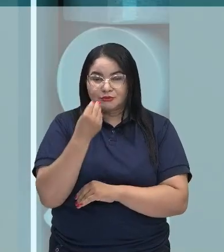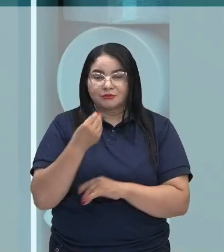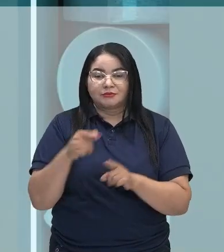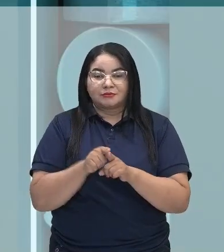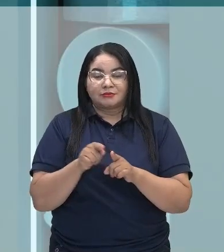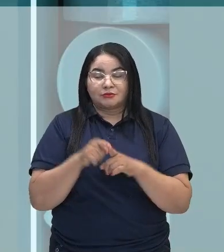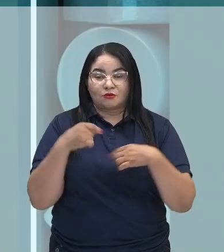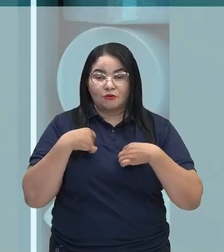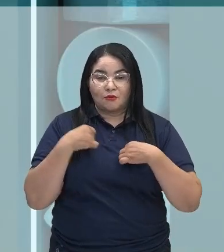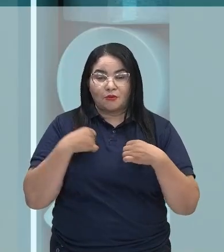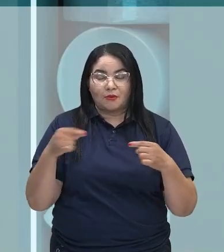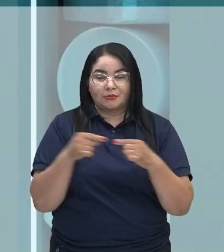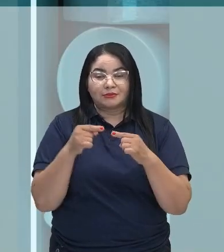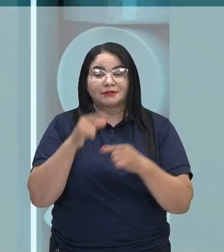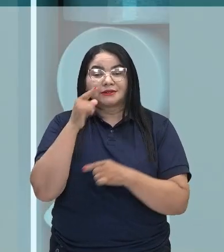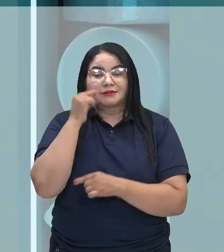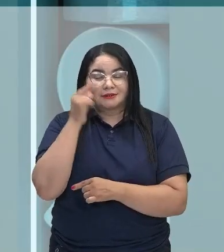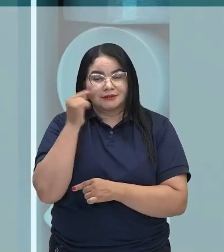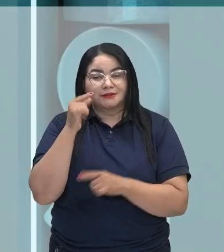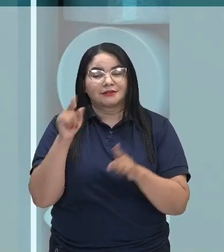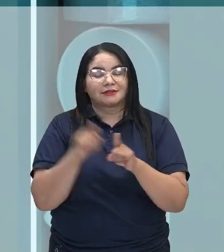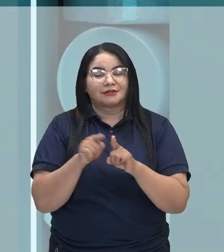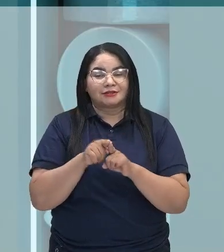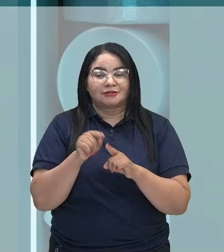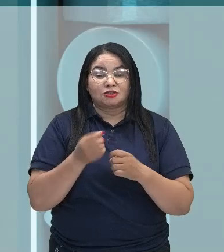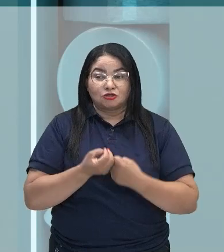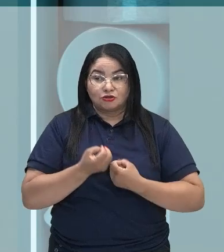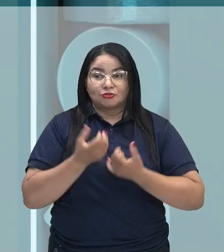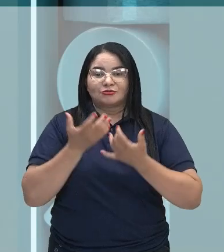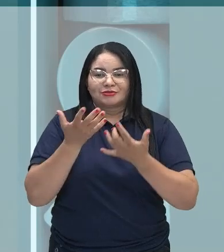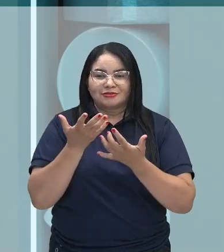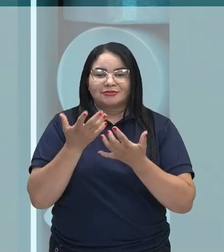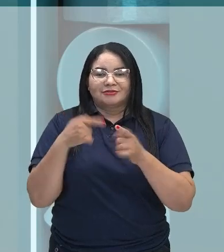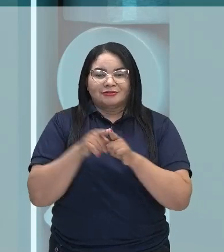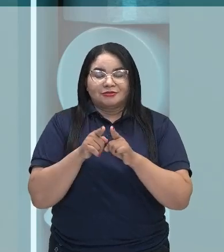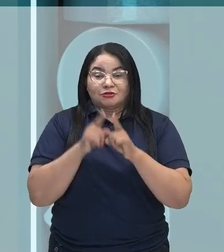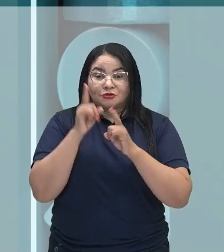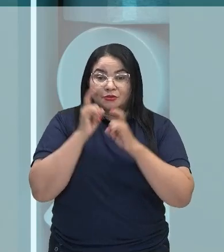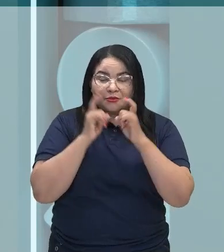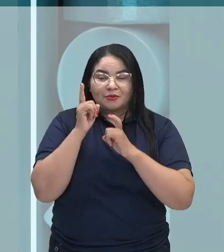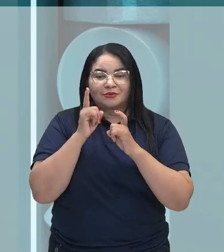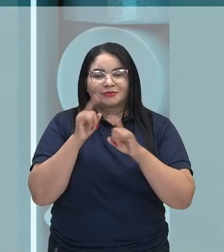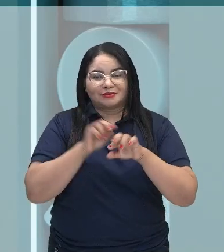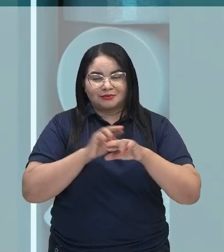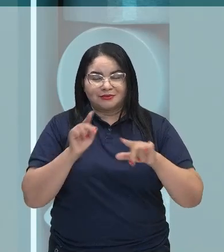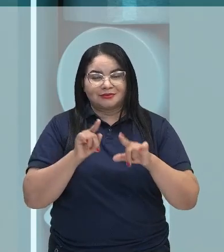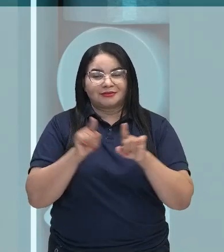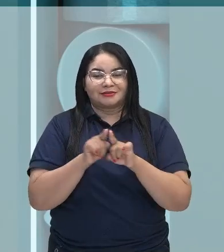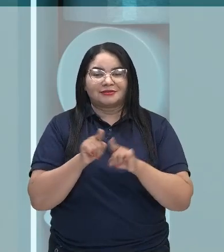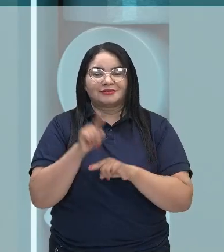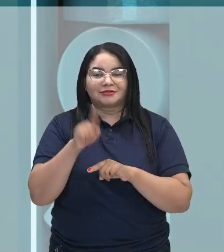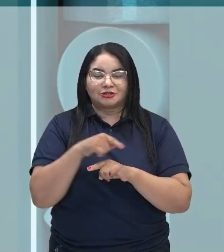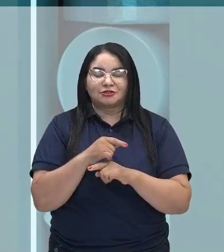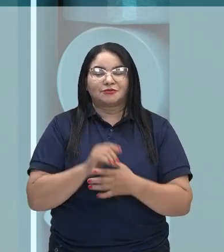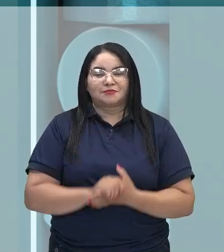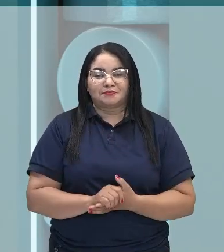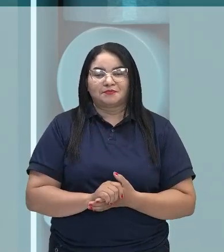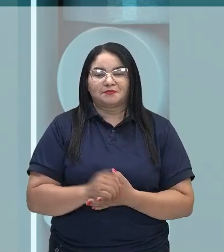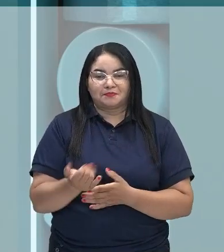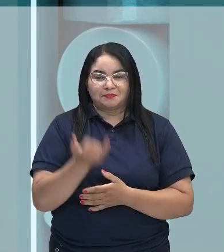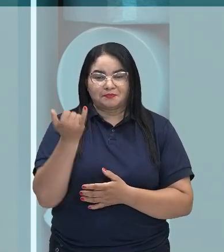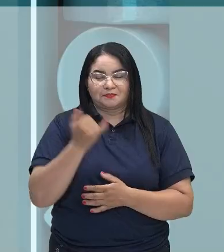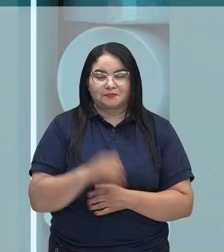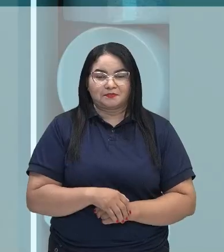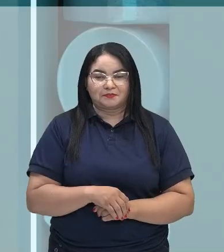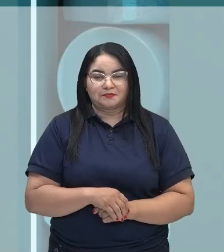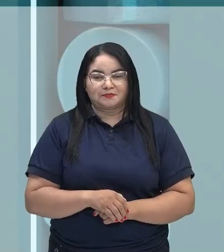Então, a expressividade ali dos dançarinos e dos atores na interpretação é muito importante. Vamos